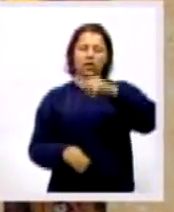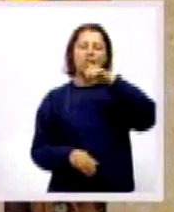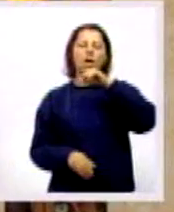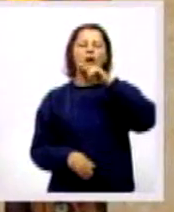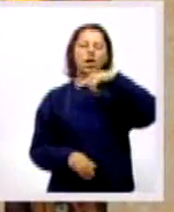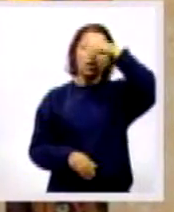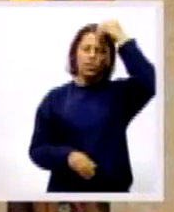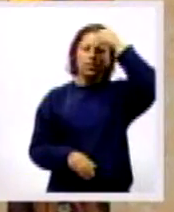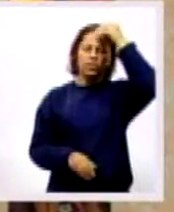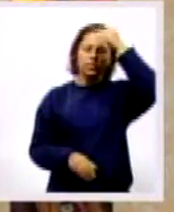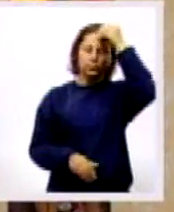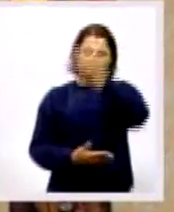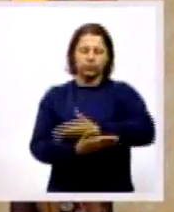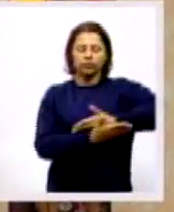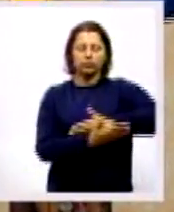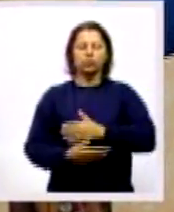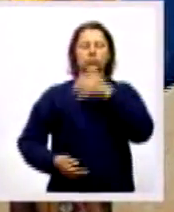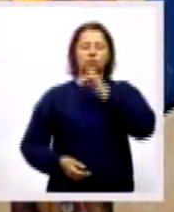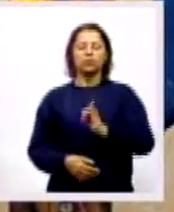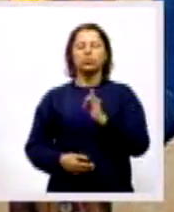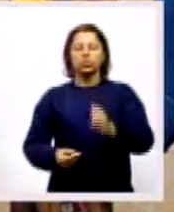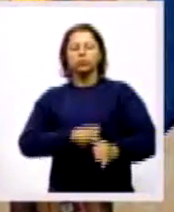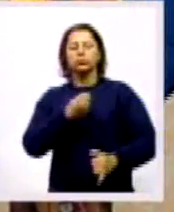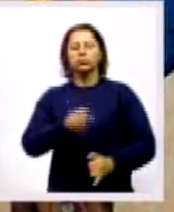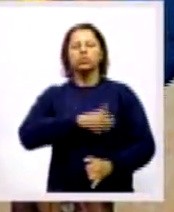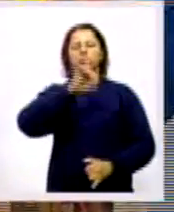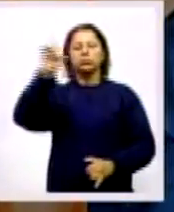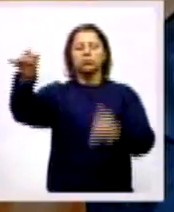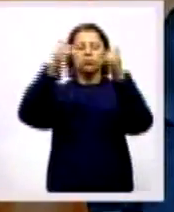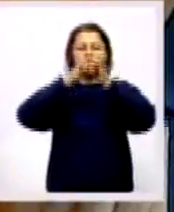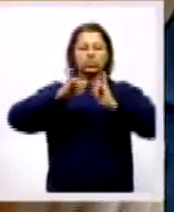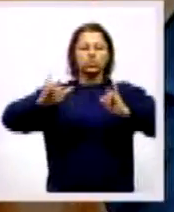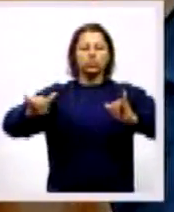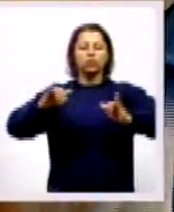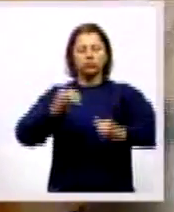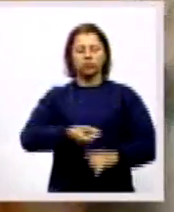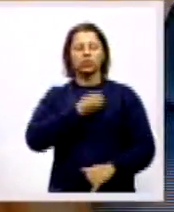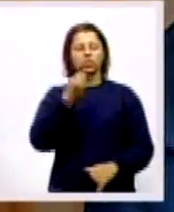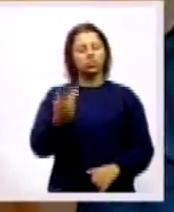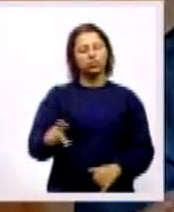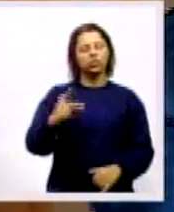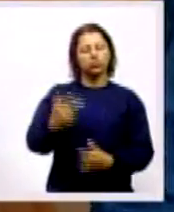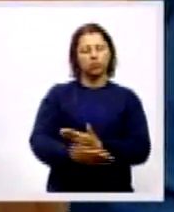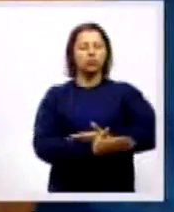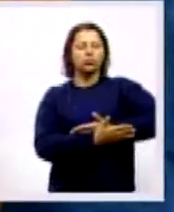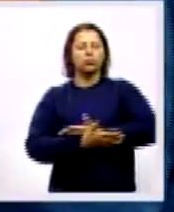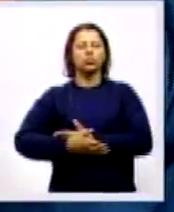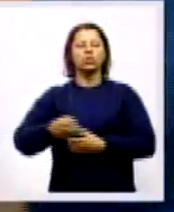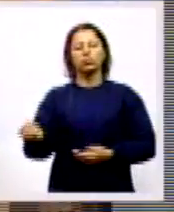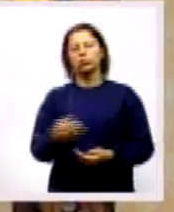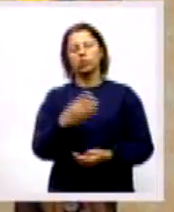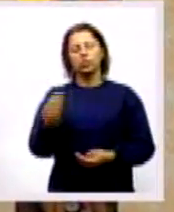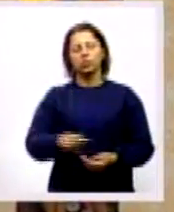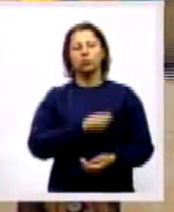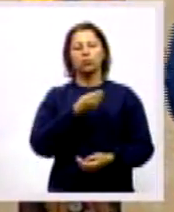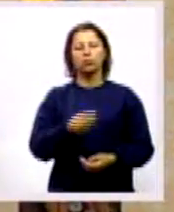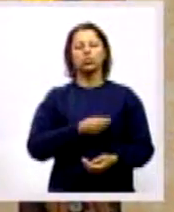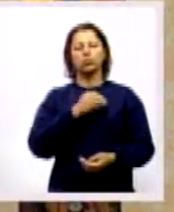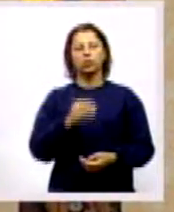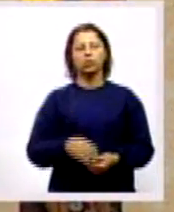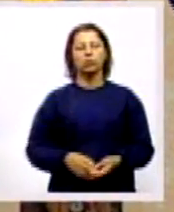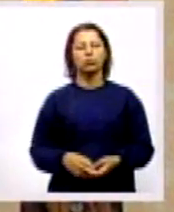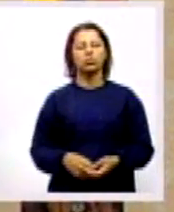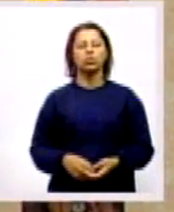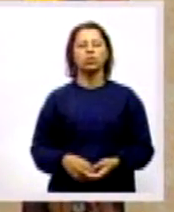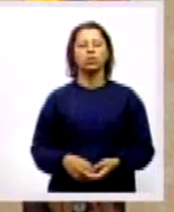que naquele momento a vida de Deus está sendo proclamada naquela criatura. É uma nova criatura. Deu a casa para ela.